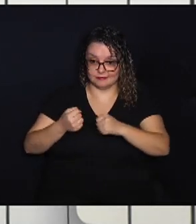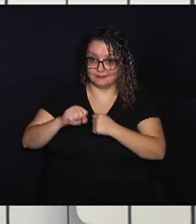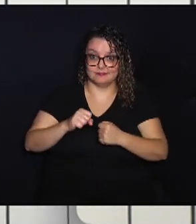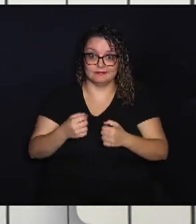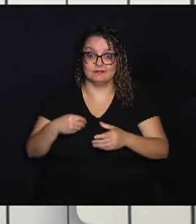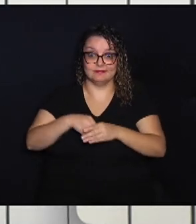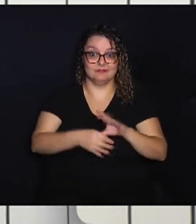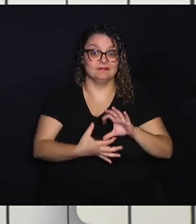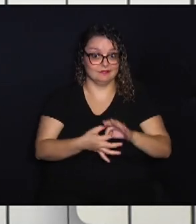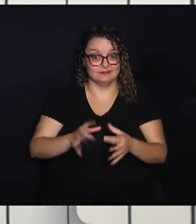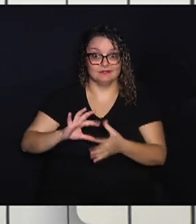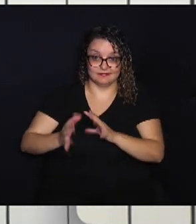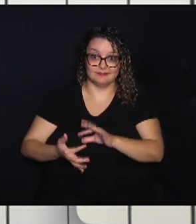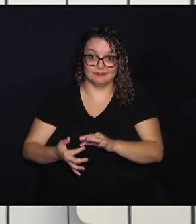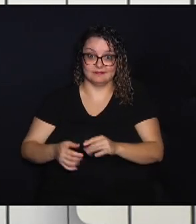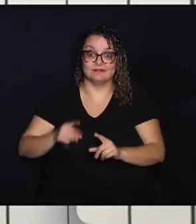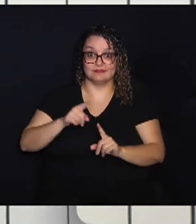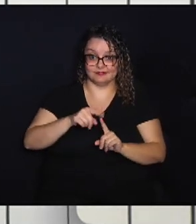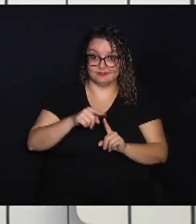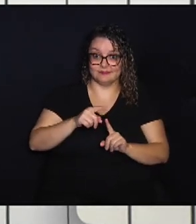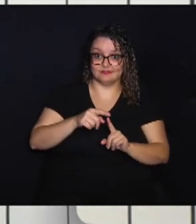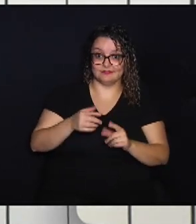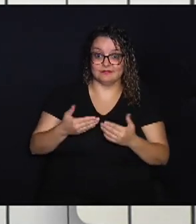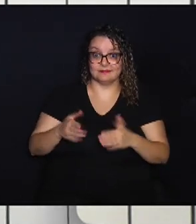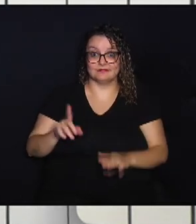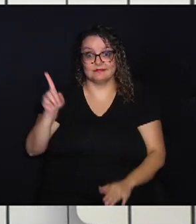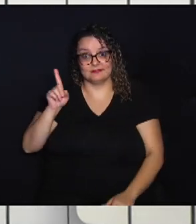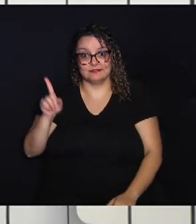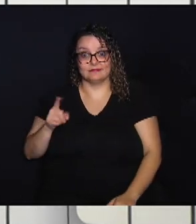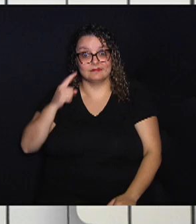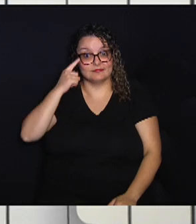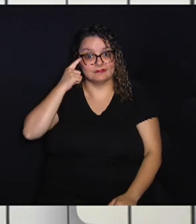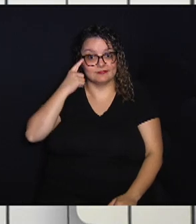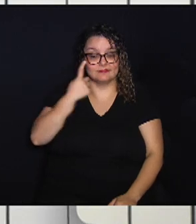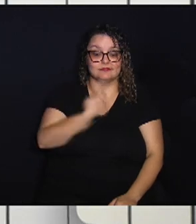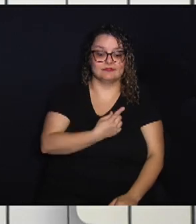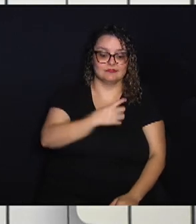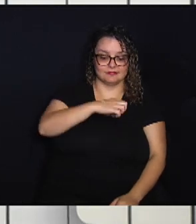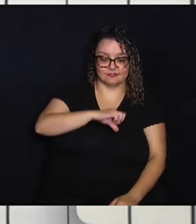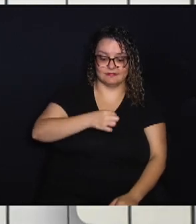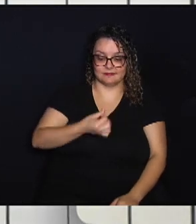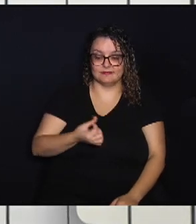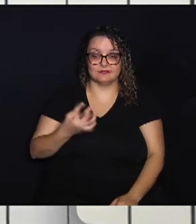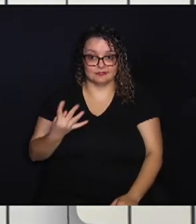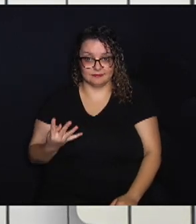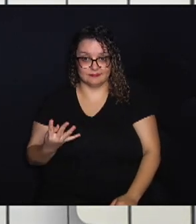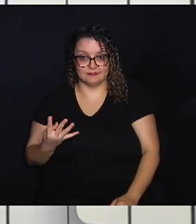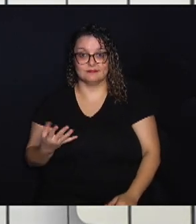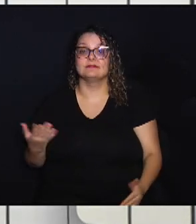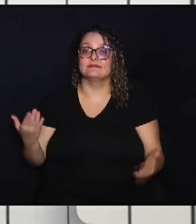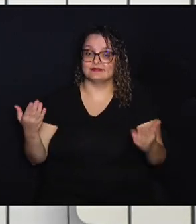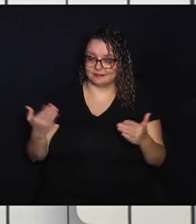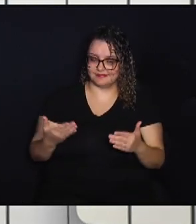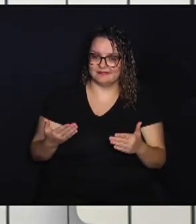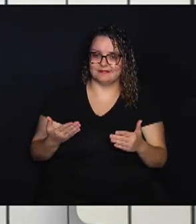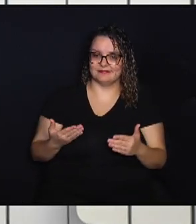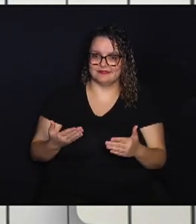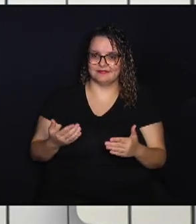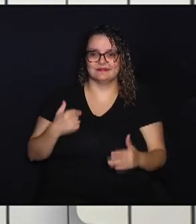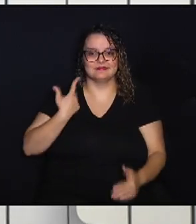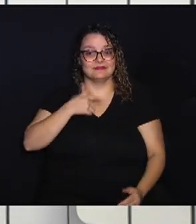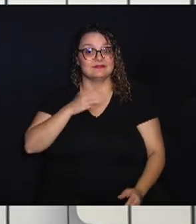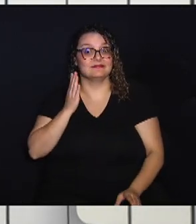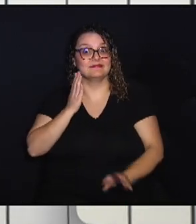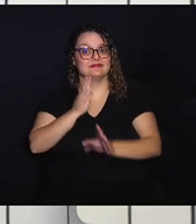Jogos Olímpicos. A modalidade estreou lá em Tóquio, 1964, então a partir de agora nós vamos